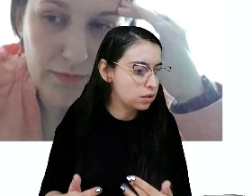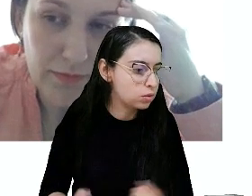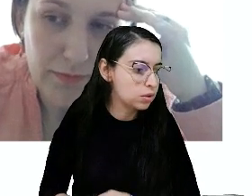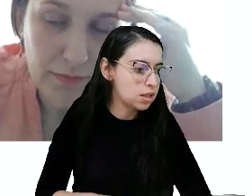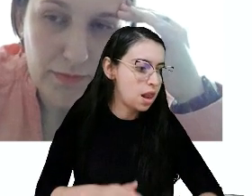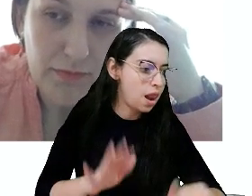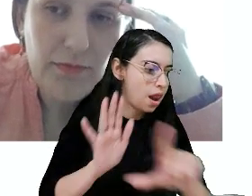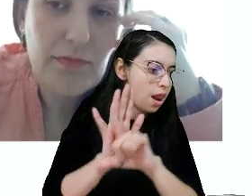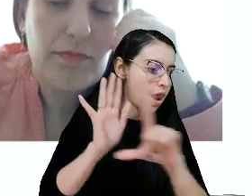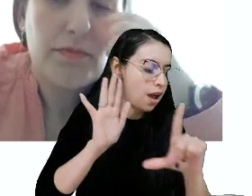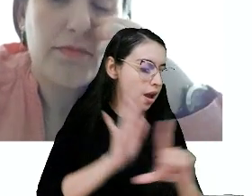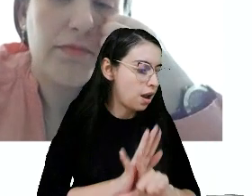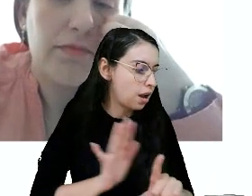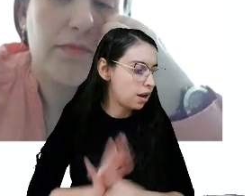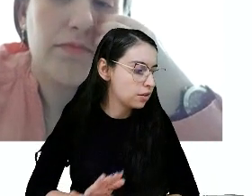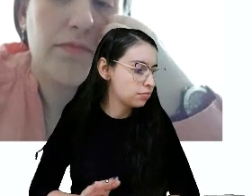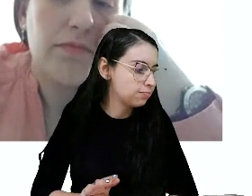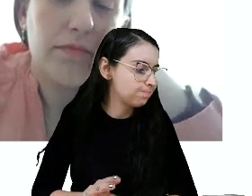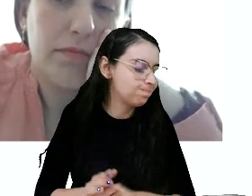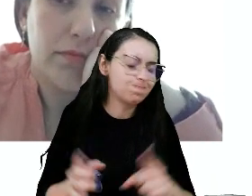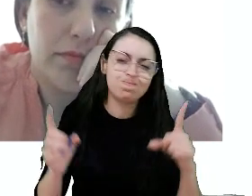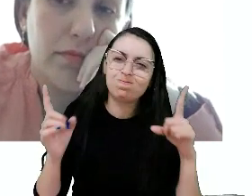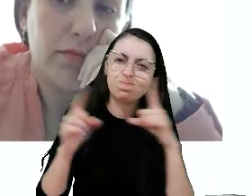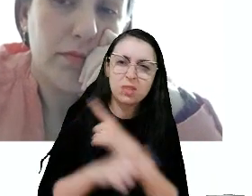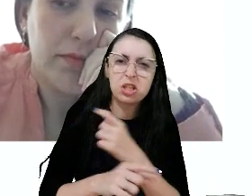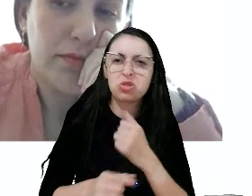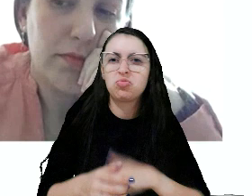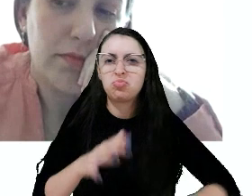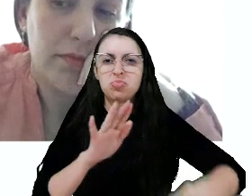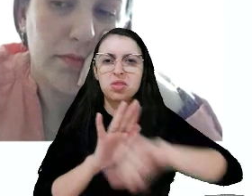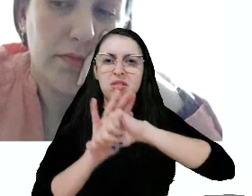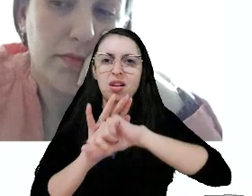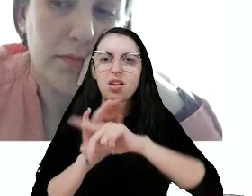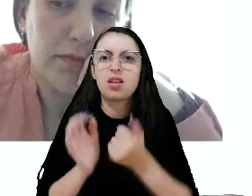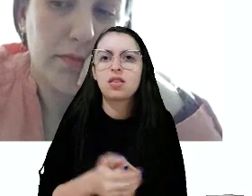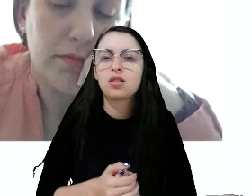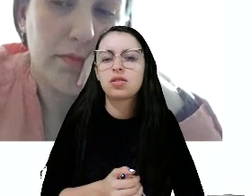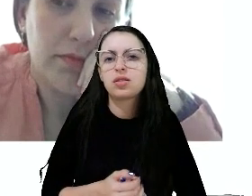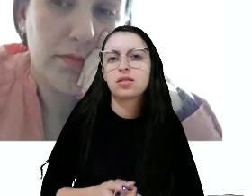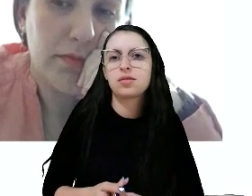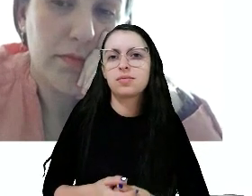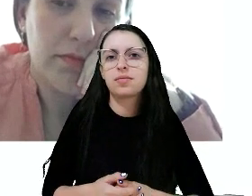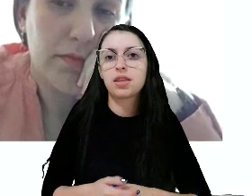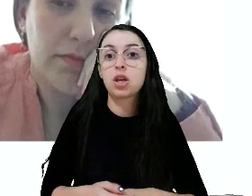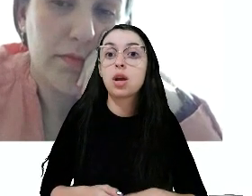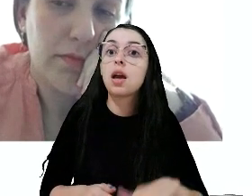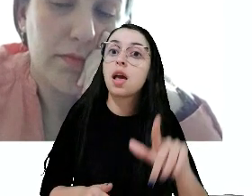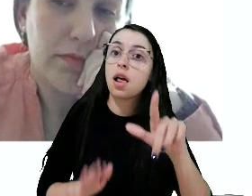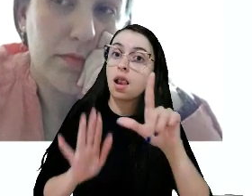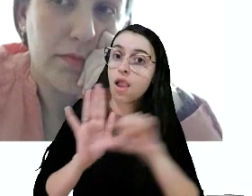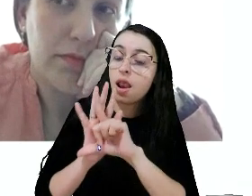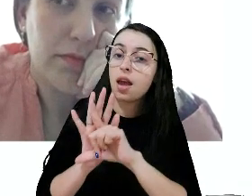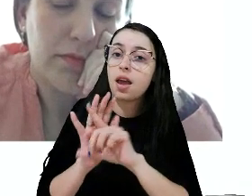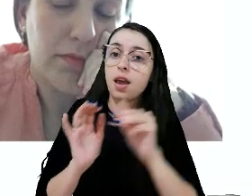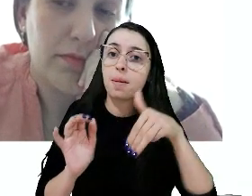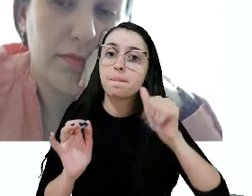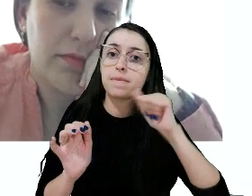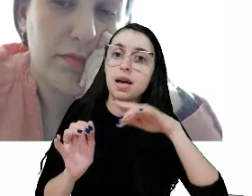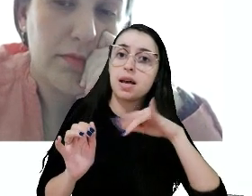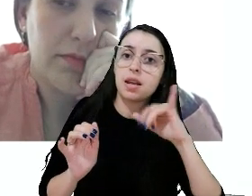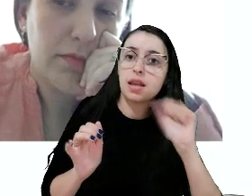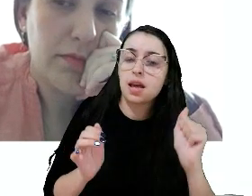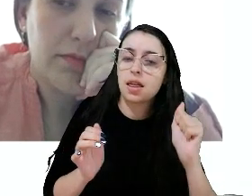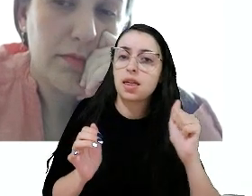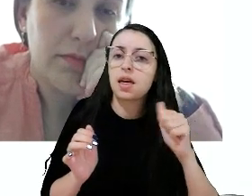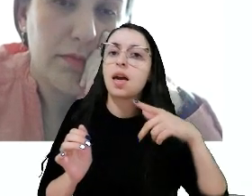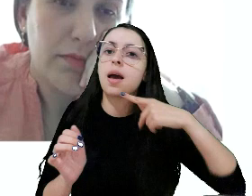lei, querendo, inclusive, prejudicar ou pôr abaixo, principalmente o espírito da Lei de Maria da Penha, que foi feito por nós, em carne e